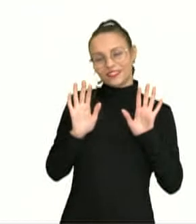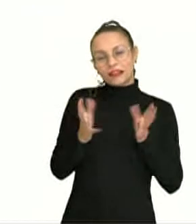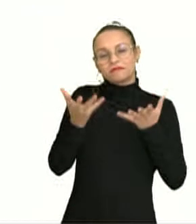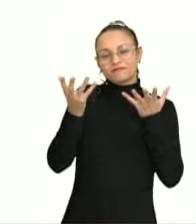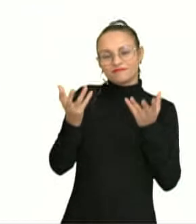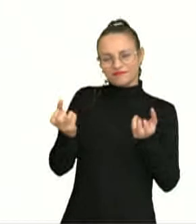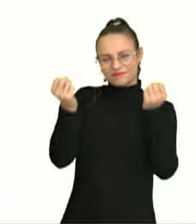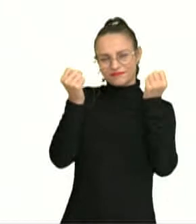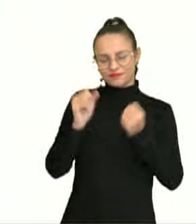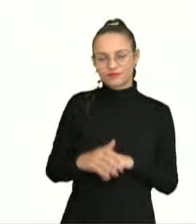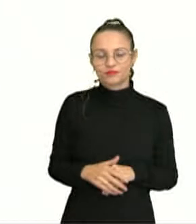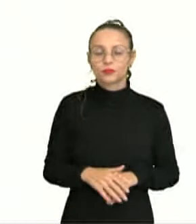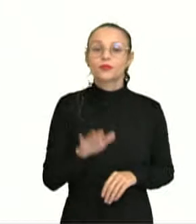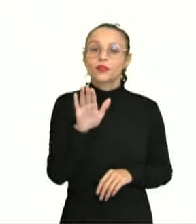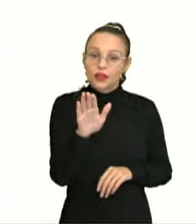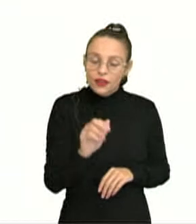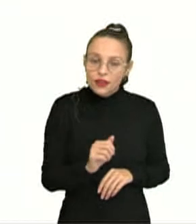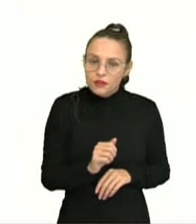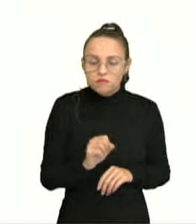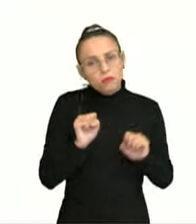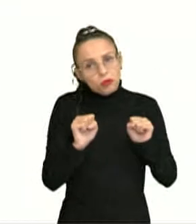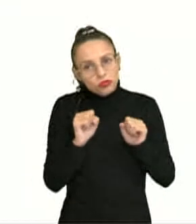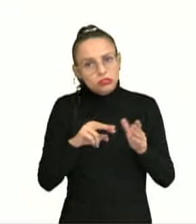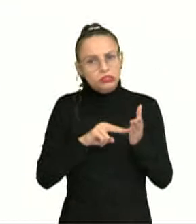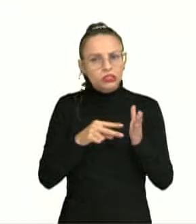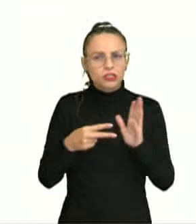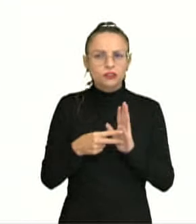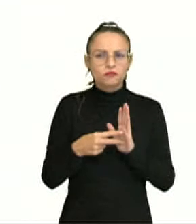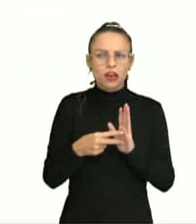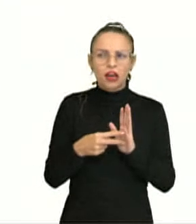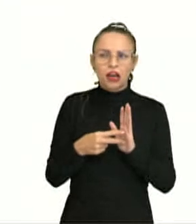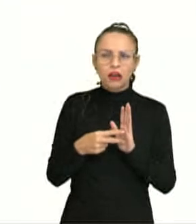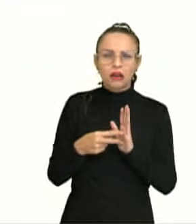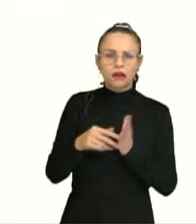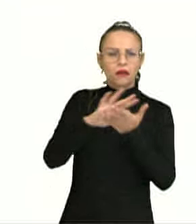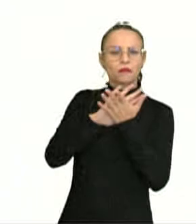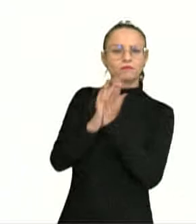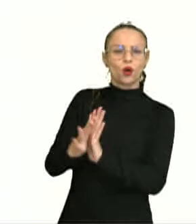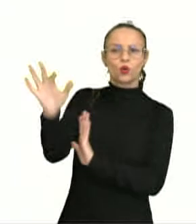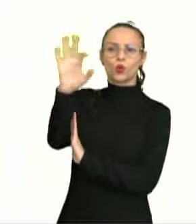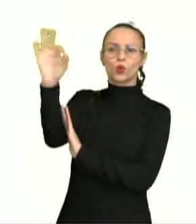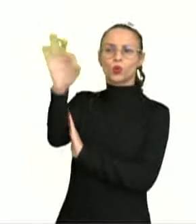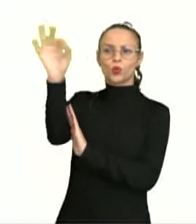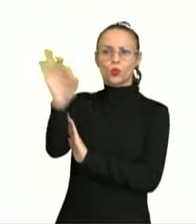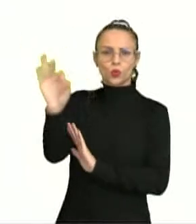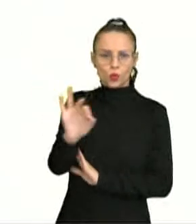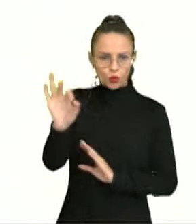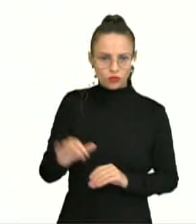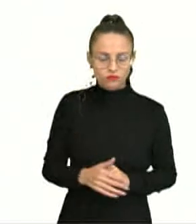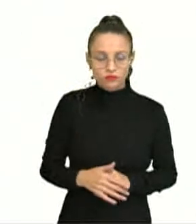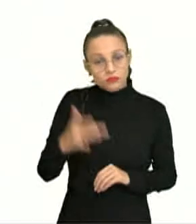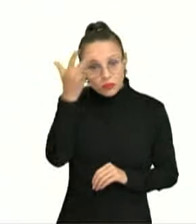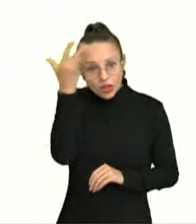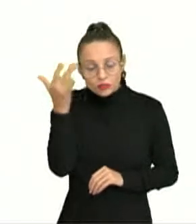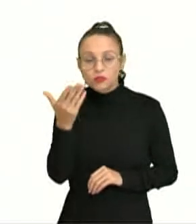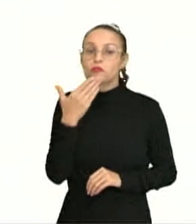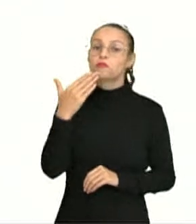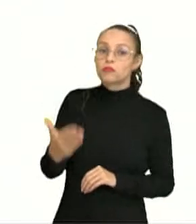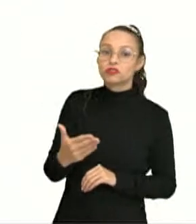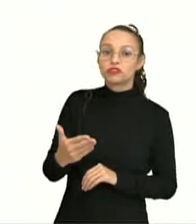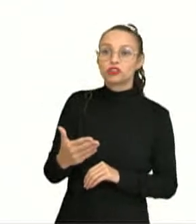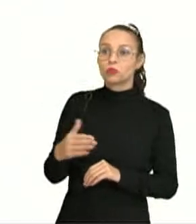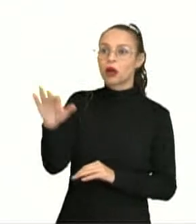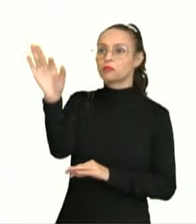defenestravam. Também podia ser algo contra pragas e insetos. As pessoas talvez mandassem defenestrar a